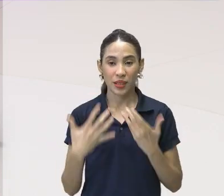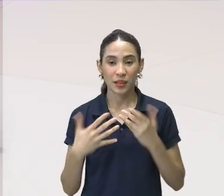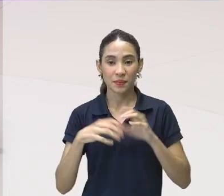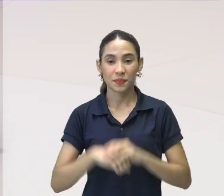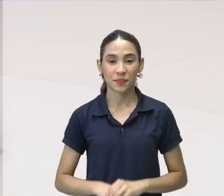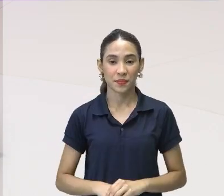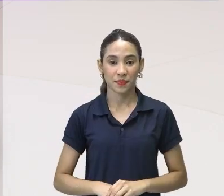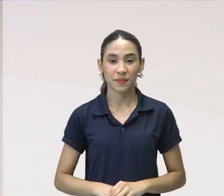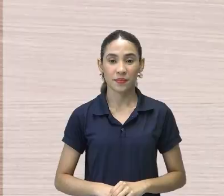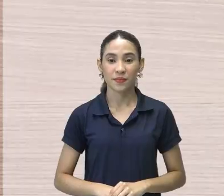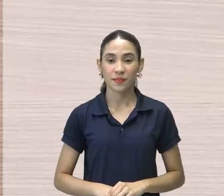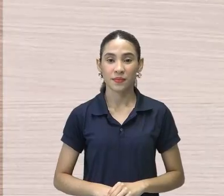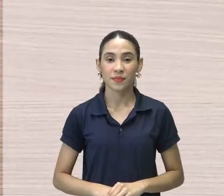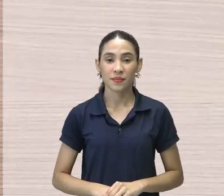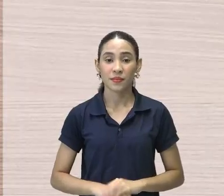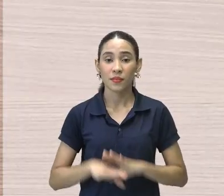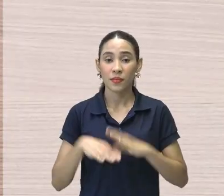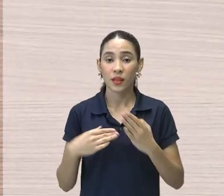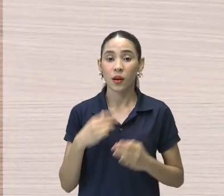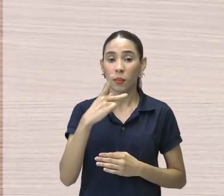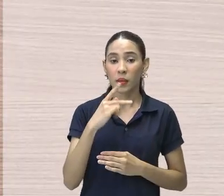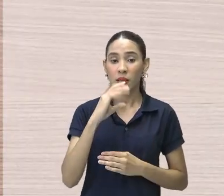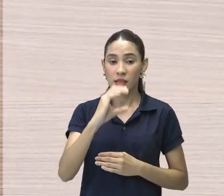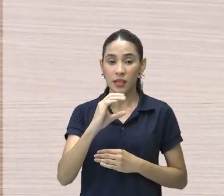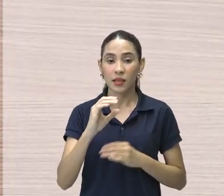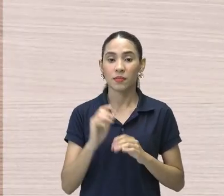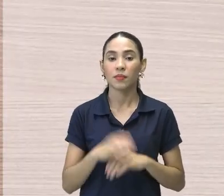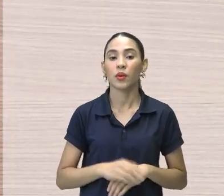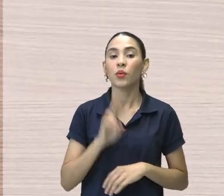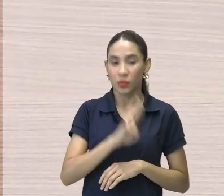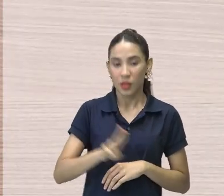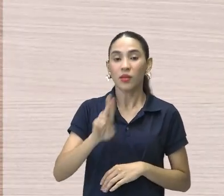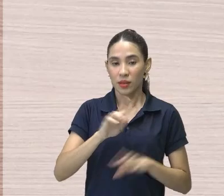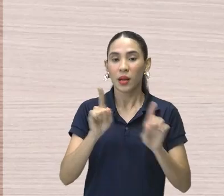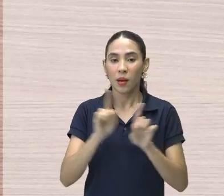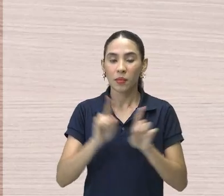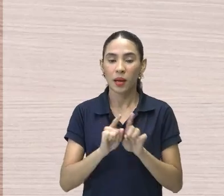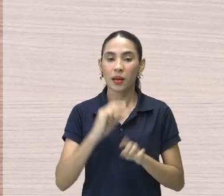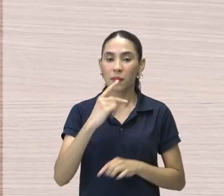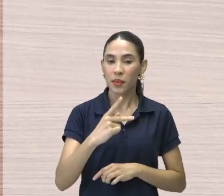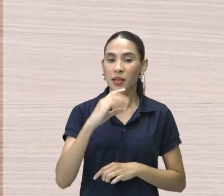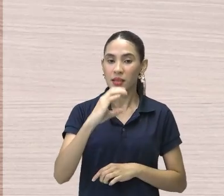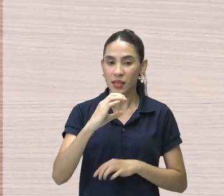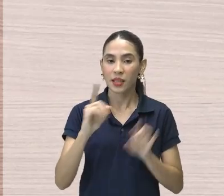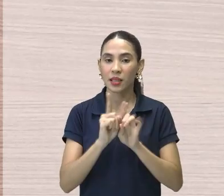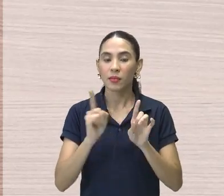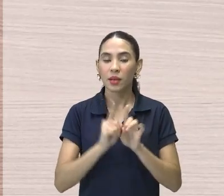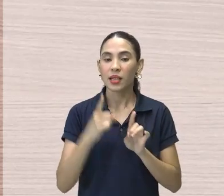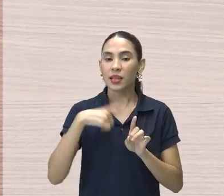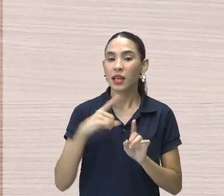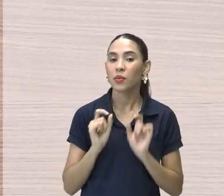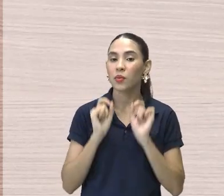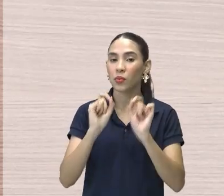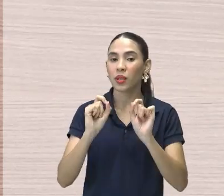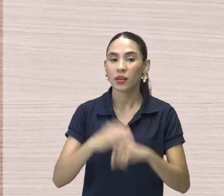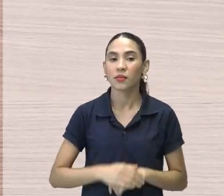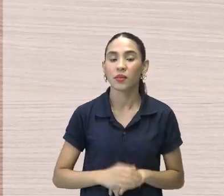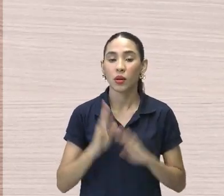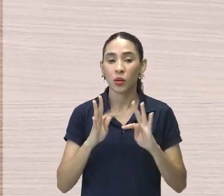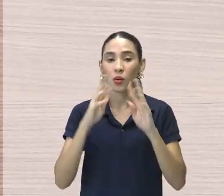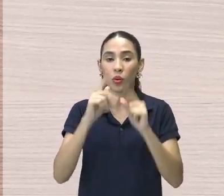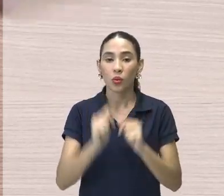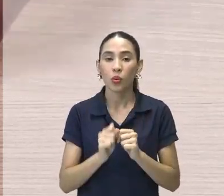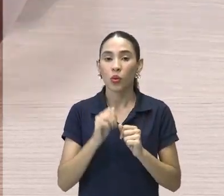lá. Permutação circular. Utilizamos a permutação circular quando possuímos todos